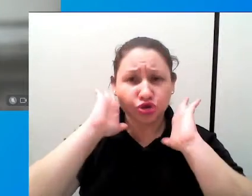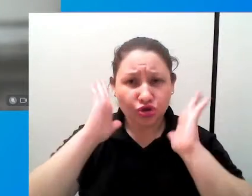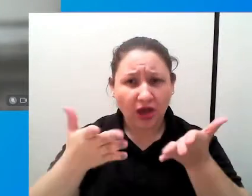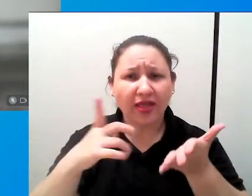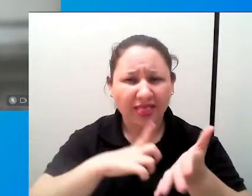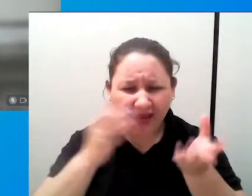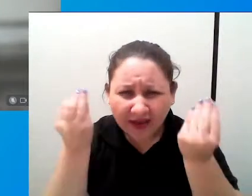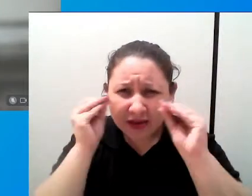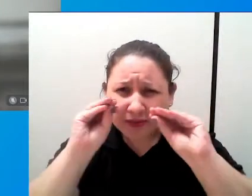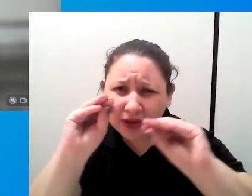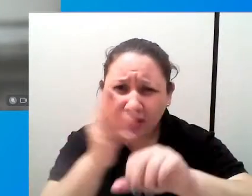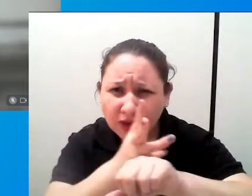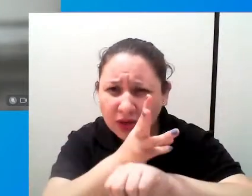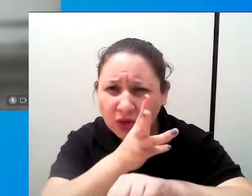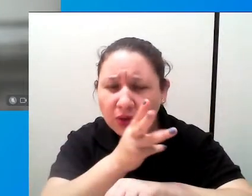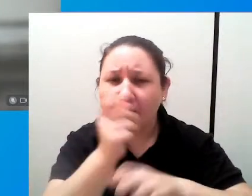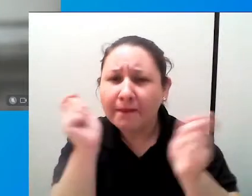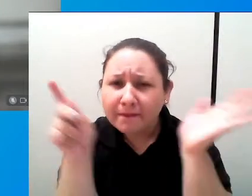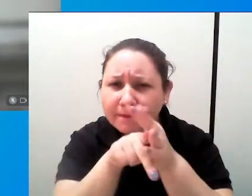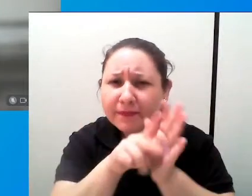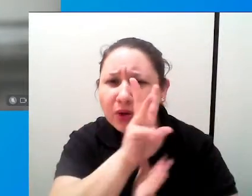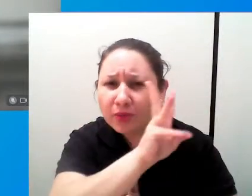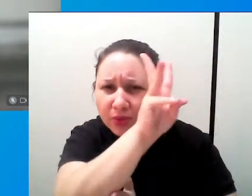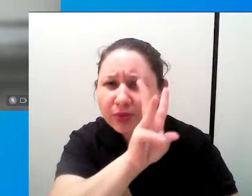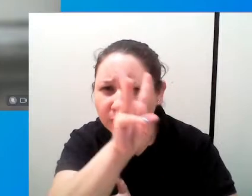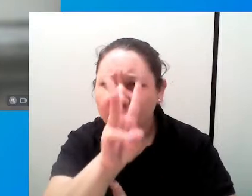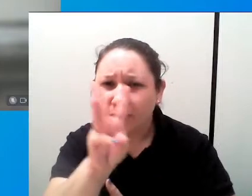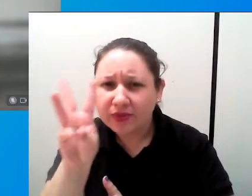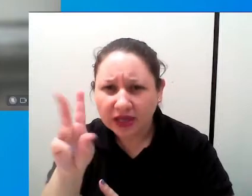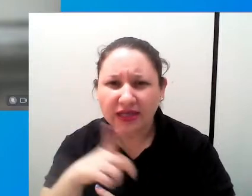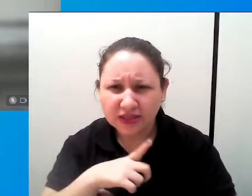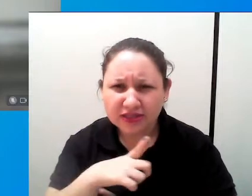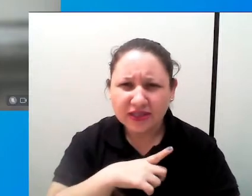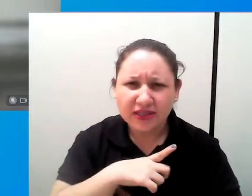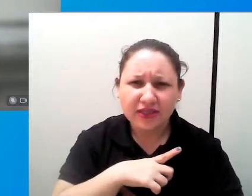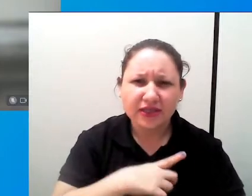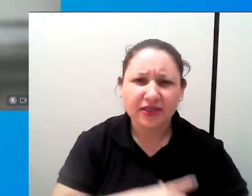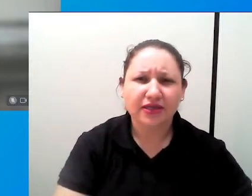consulta. Fique à vontade, professor.